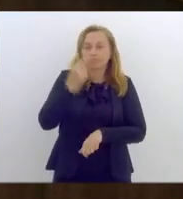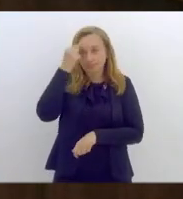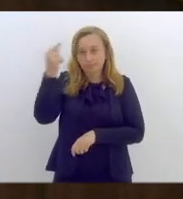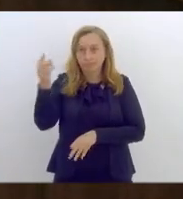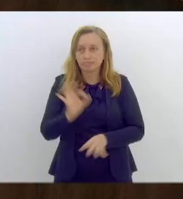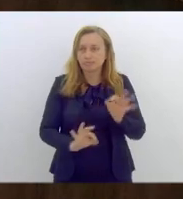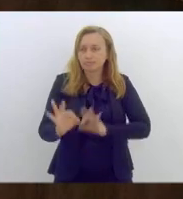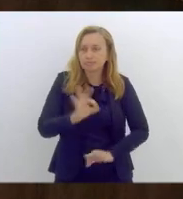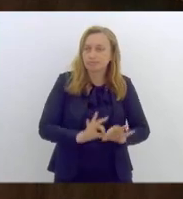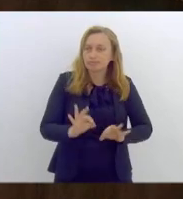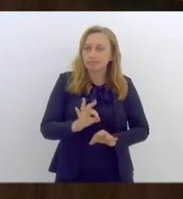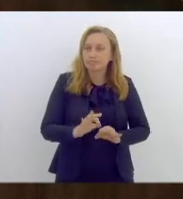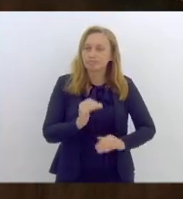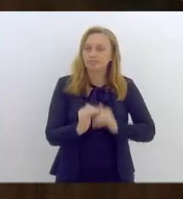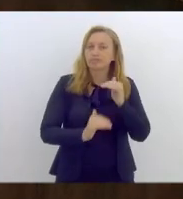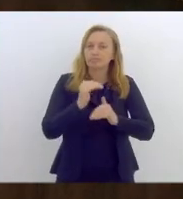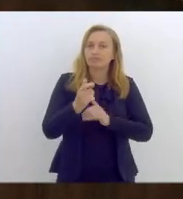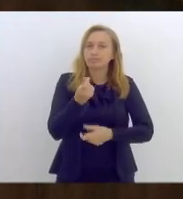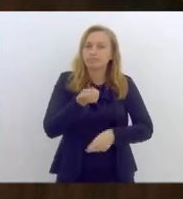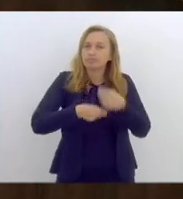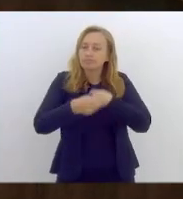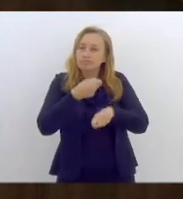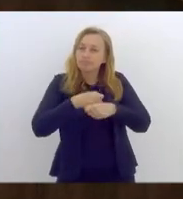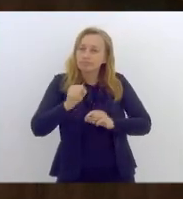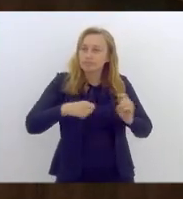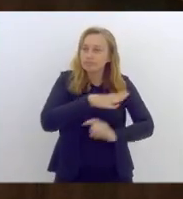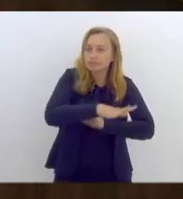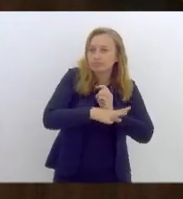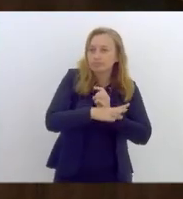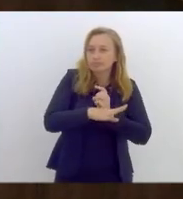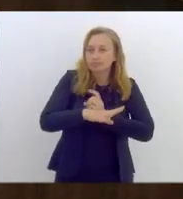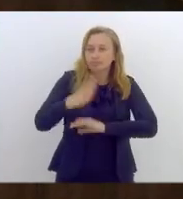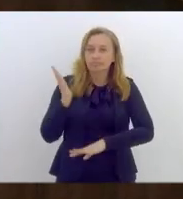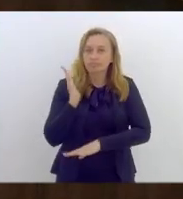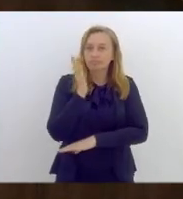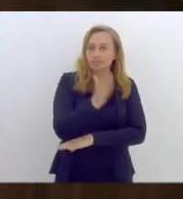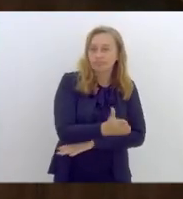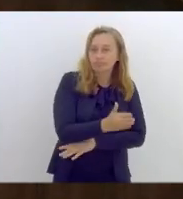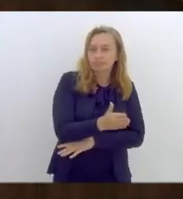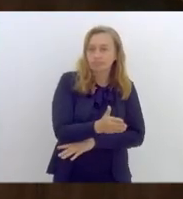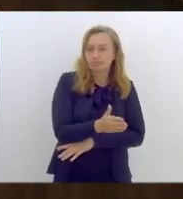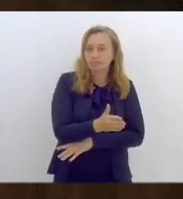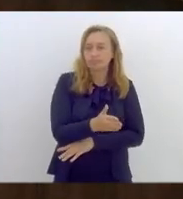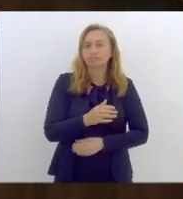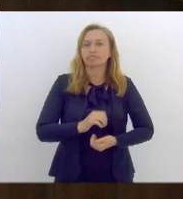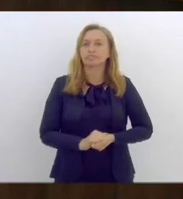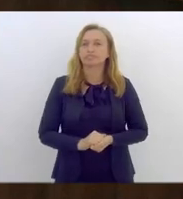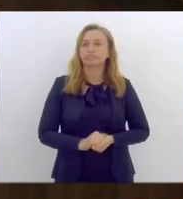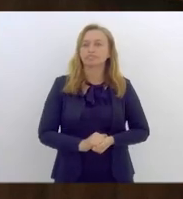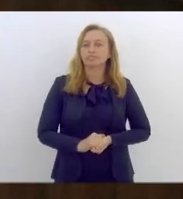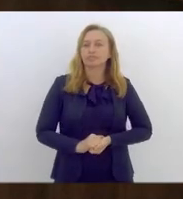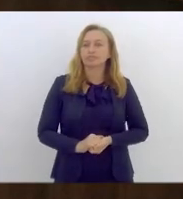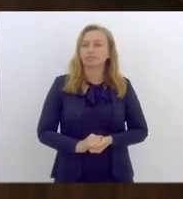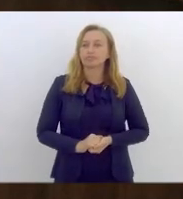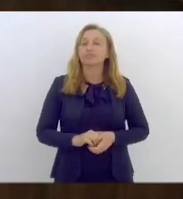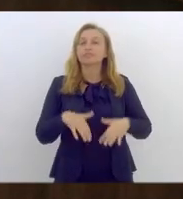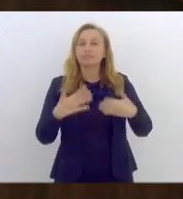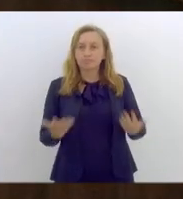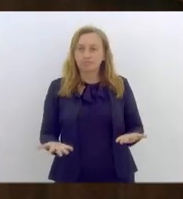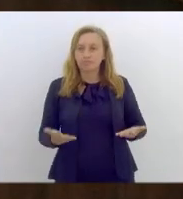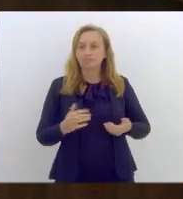plano estratégico de desenvolvimento econômico social que depende diretamente desta matriz e sumo produto então